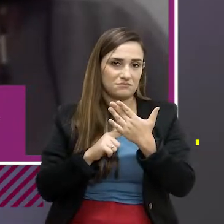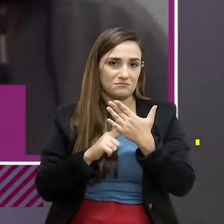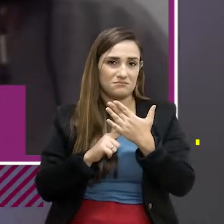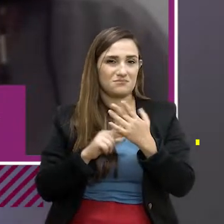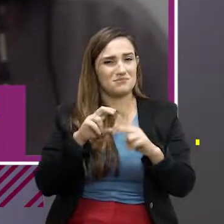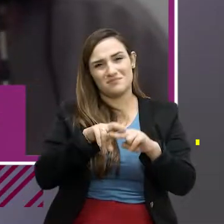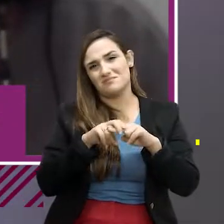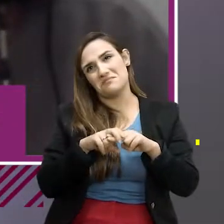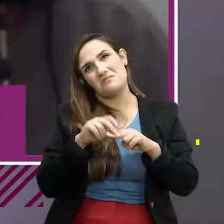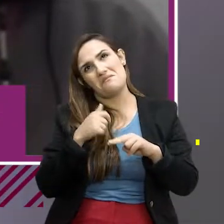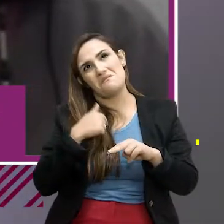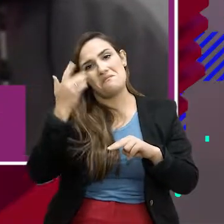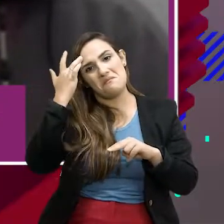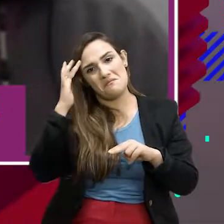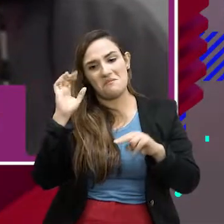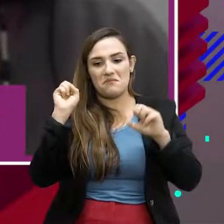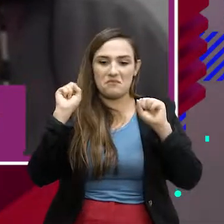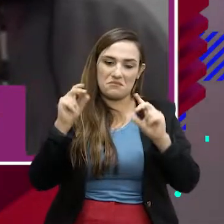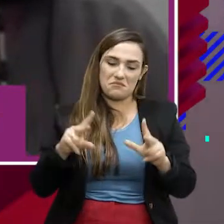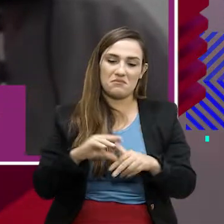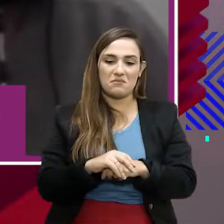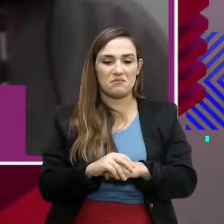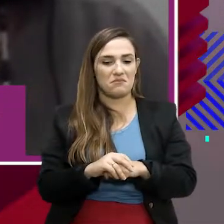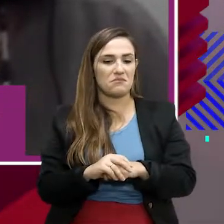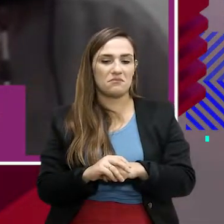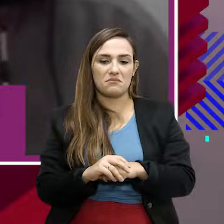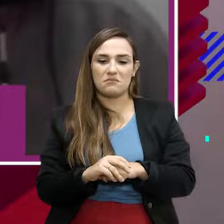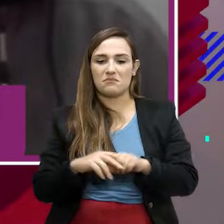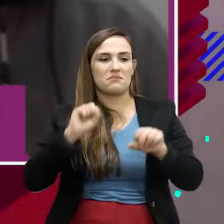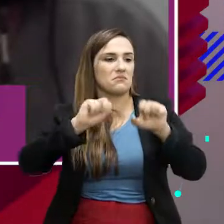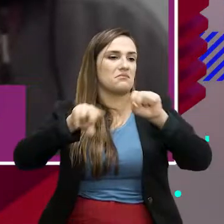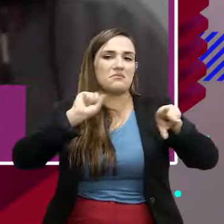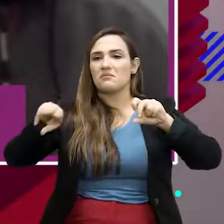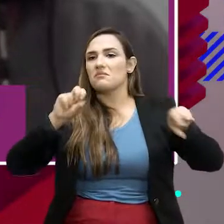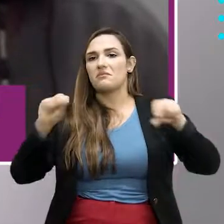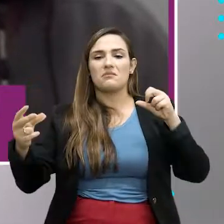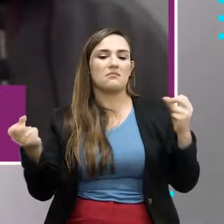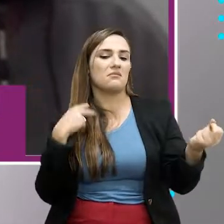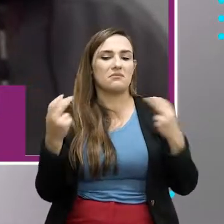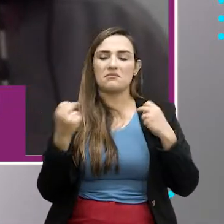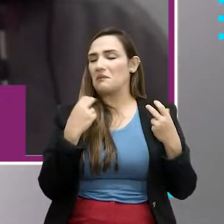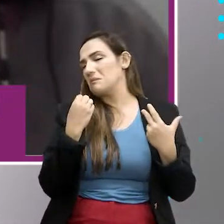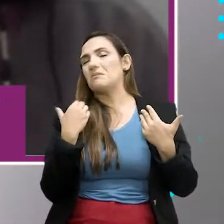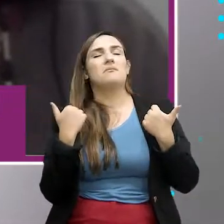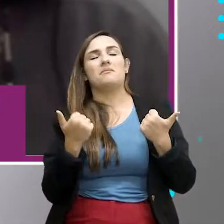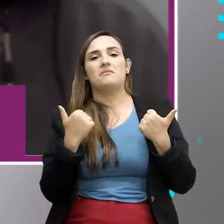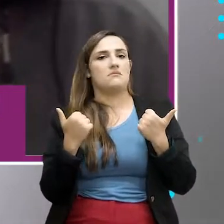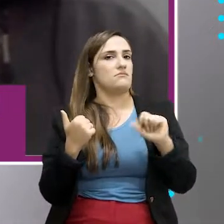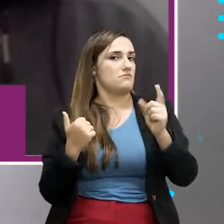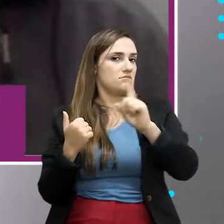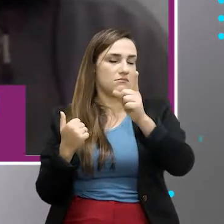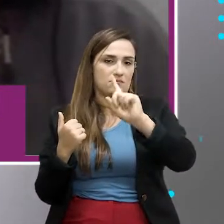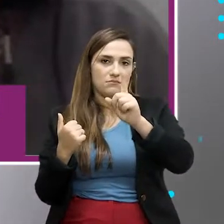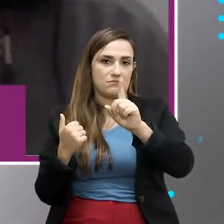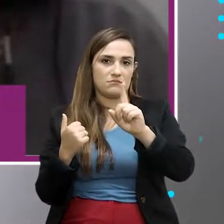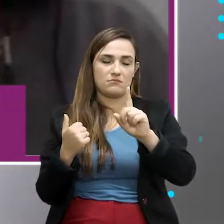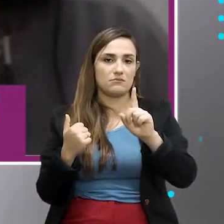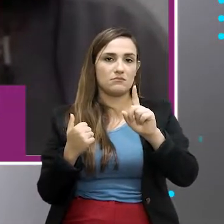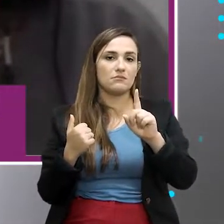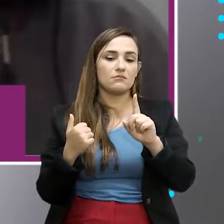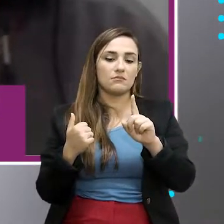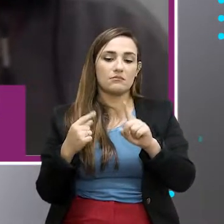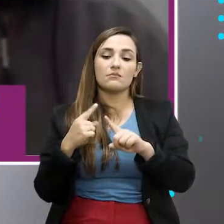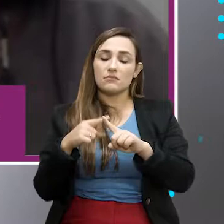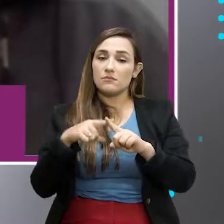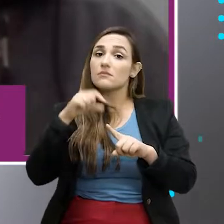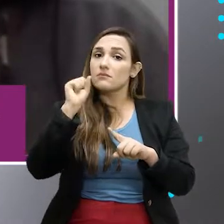semanas depois. Então, assim, é ilusório achar, então vamos pegar, todo mundo pega e aí vai ficar